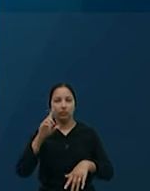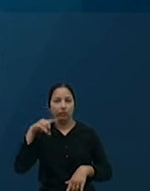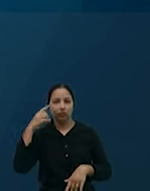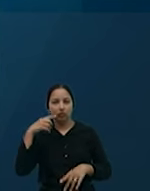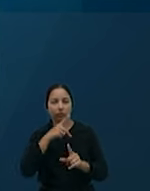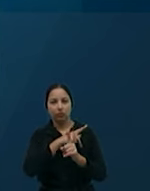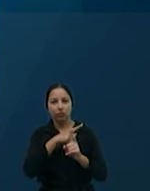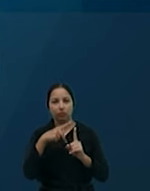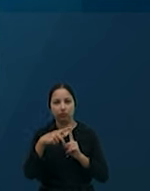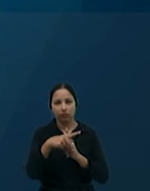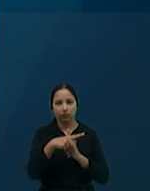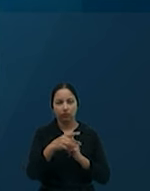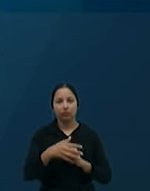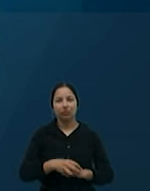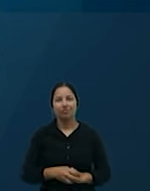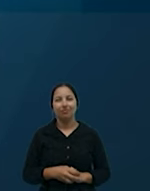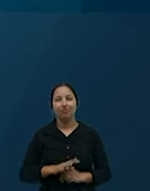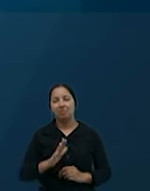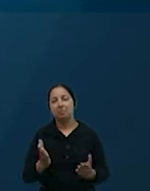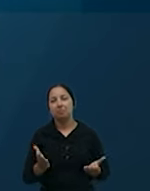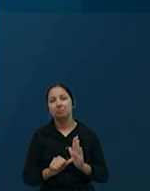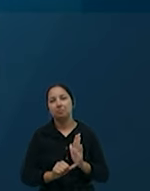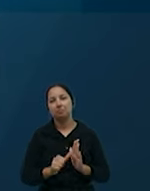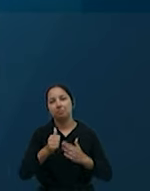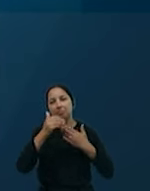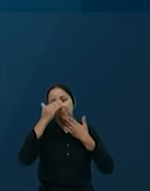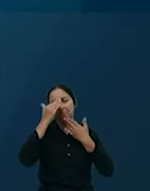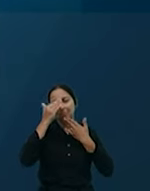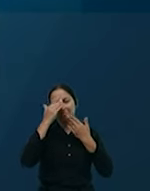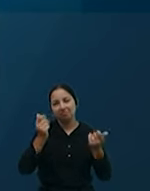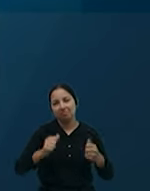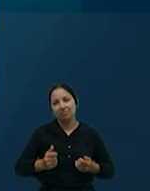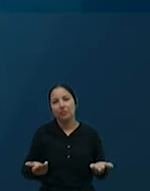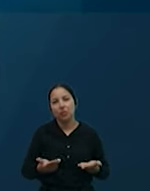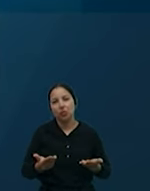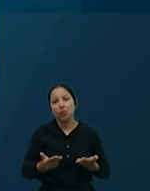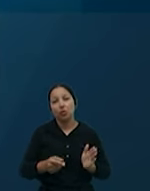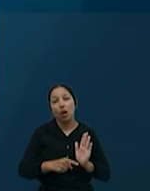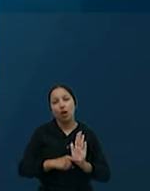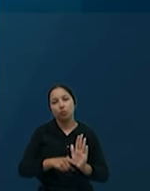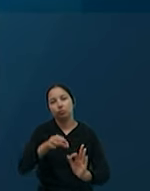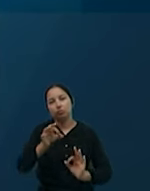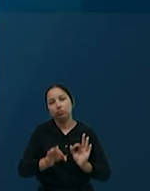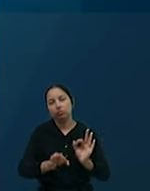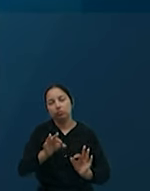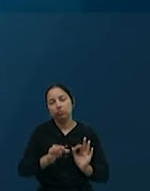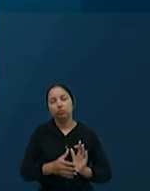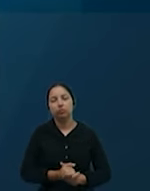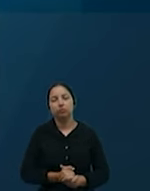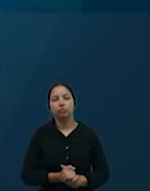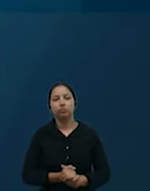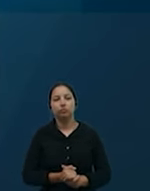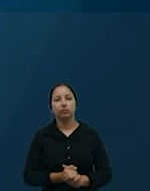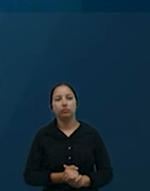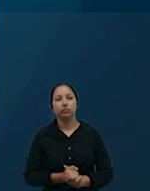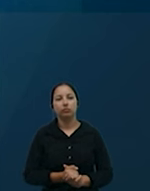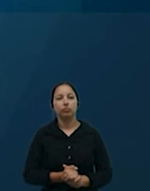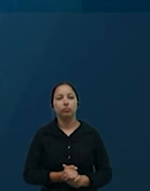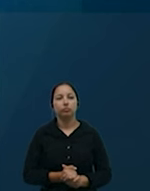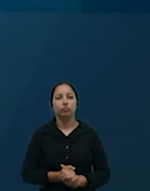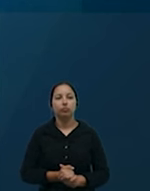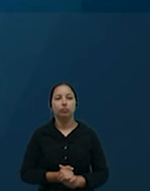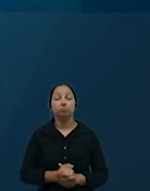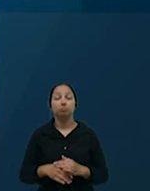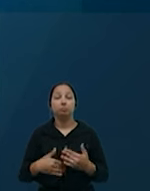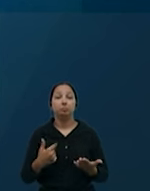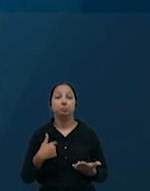a oportunidade de participar e contribuir para esse julgamento. Excelências, eu vim lá de